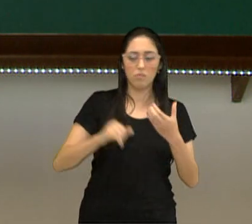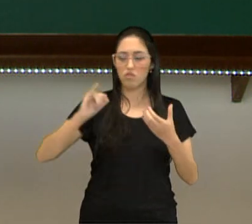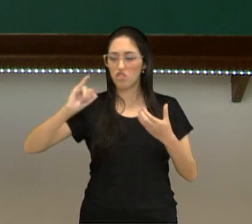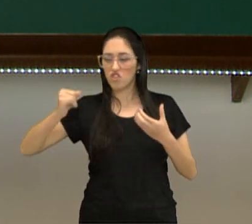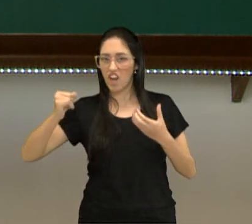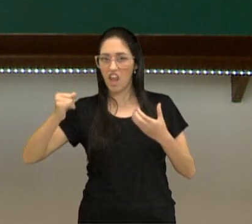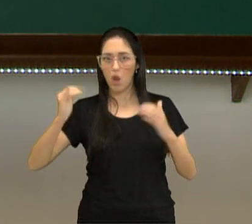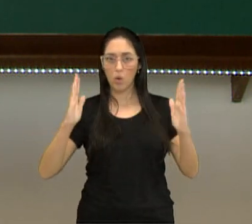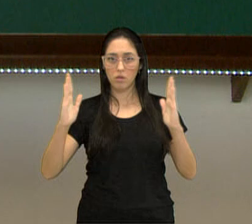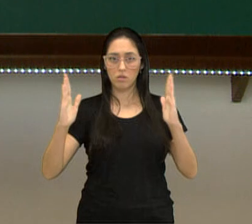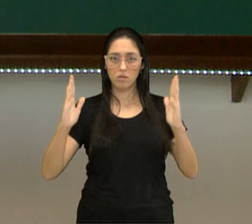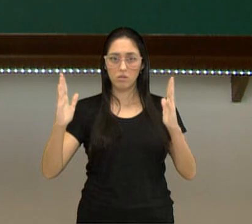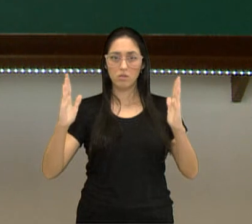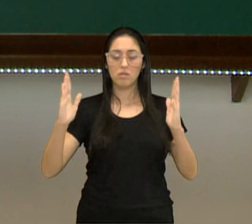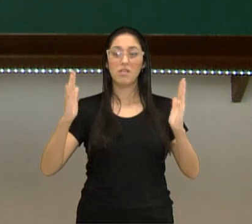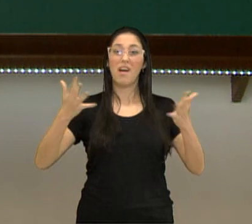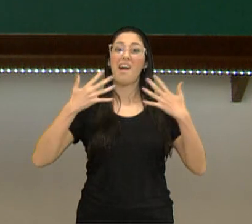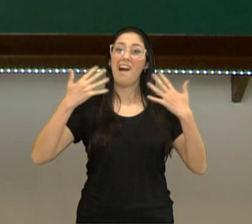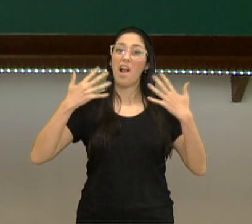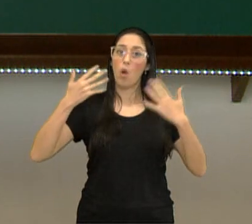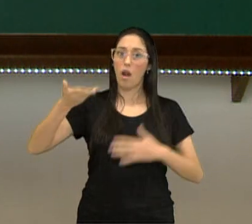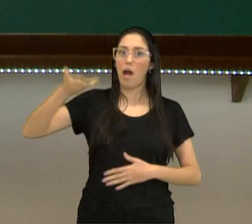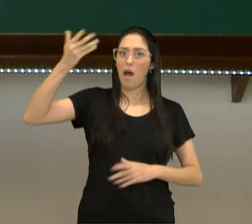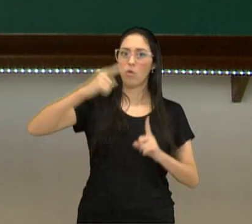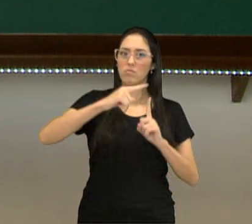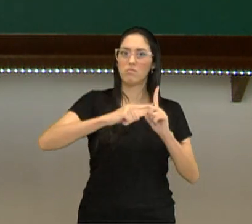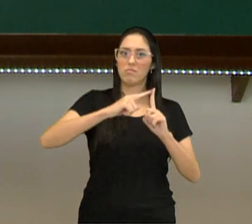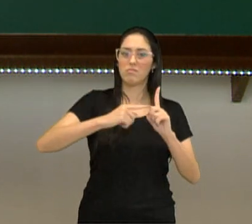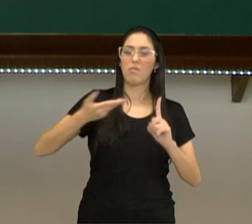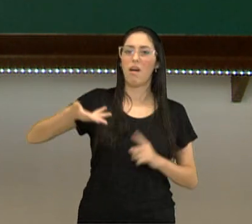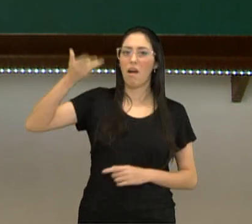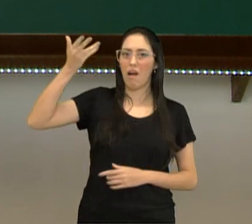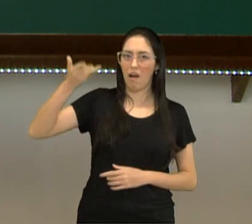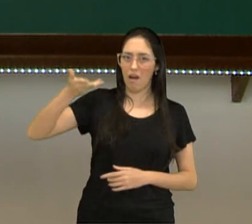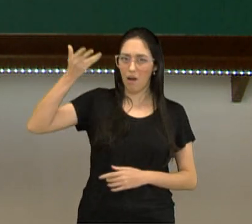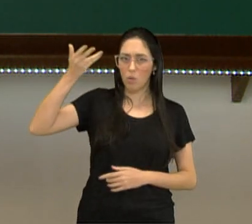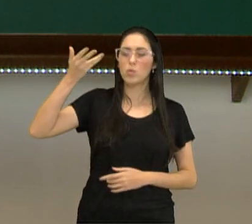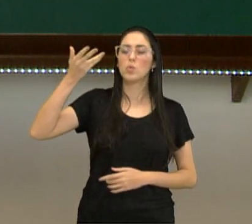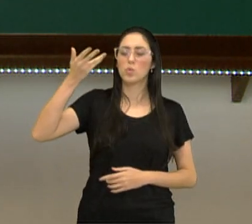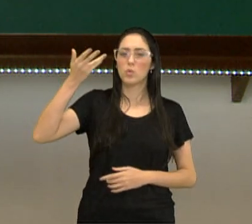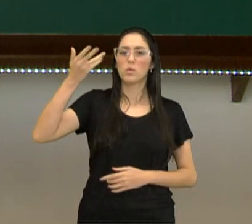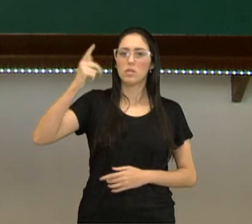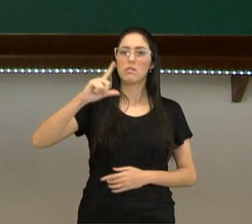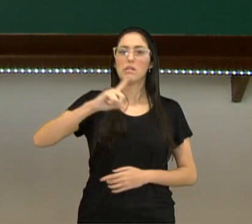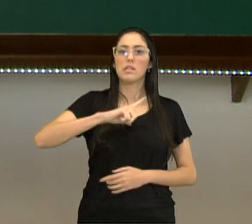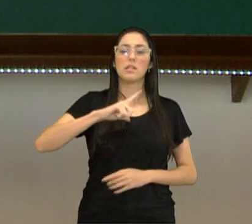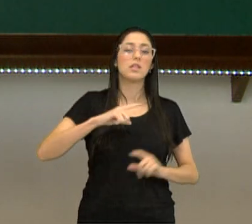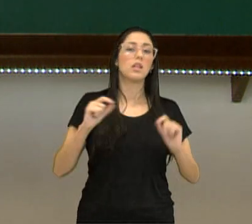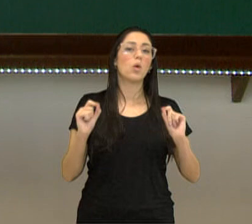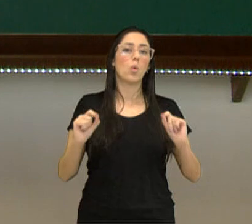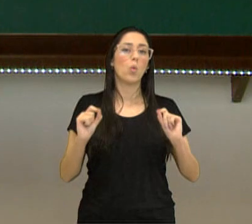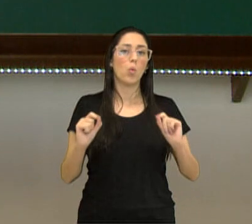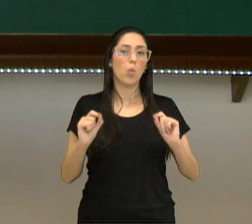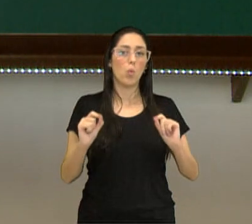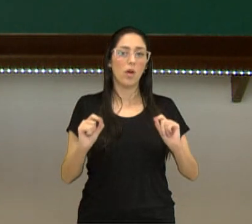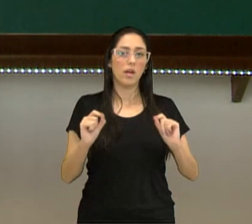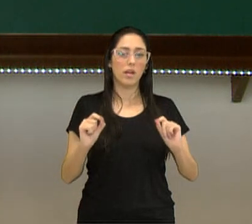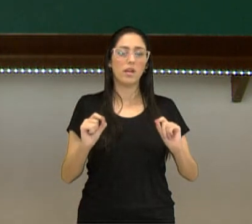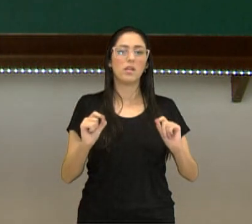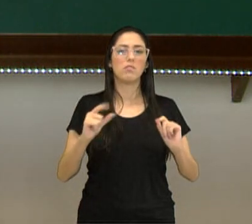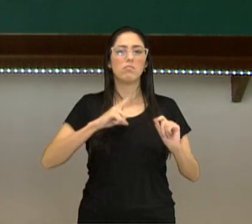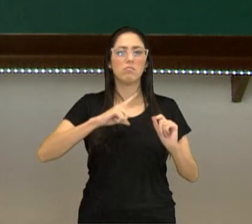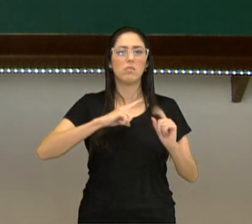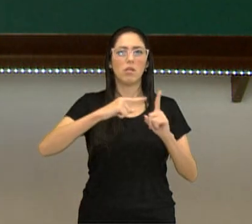onde as temperaturas serão mais altas e é um momento do ano que concentra também os maiores índices